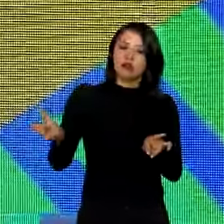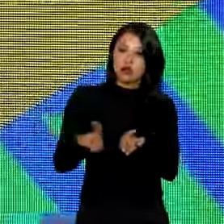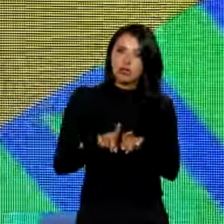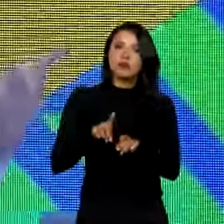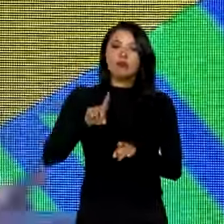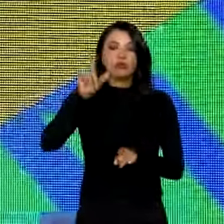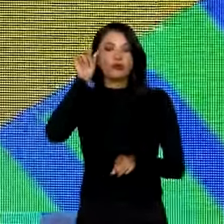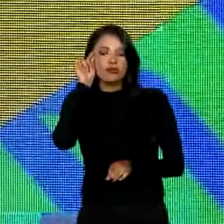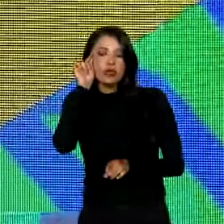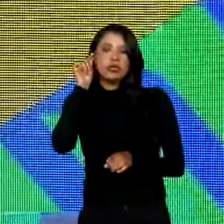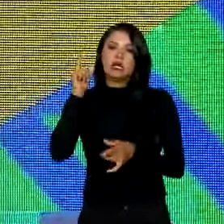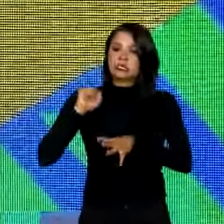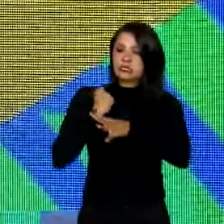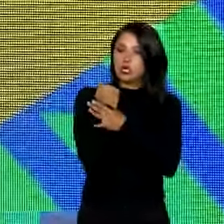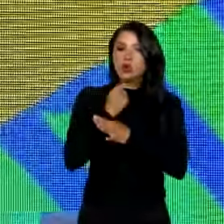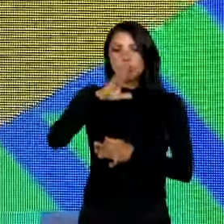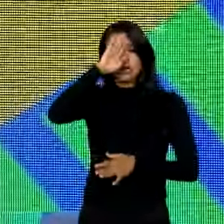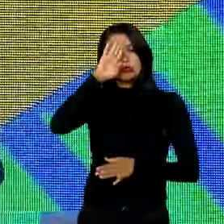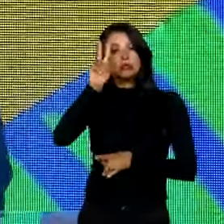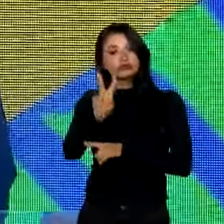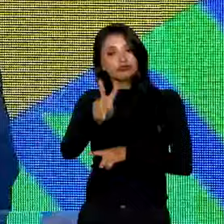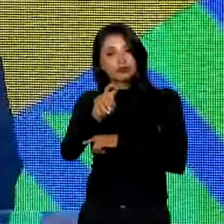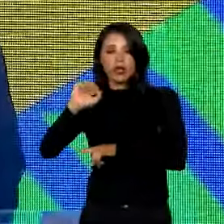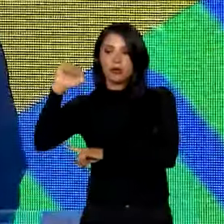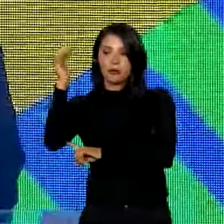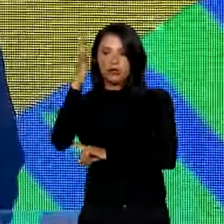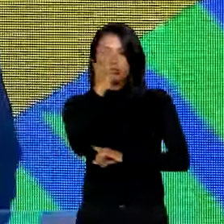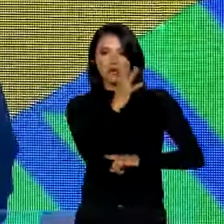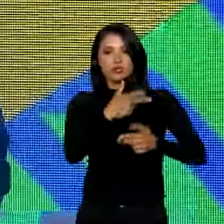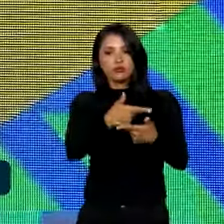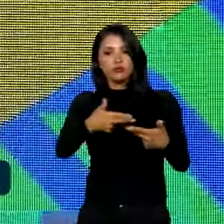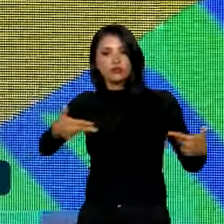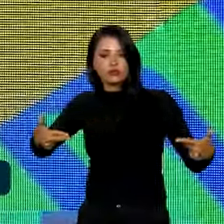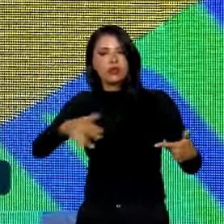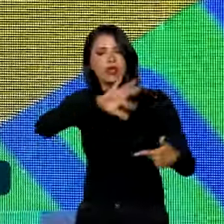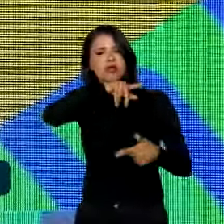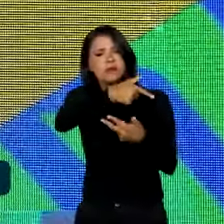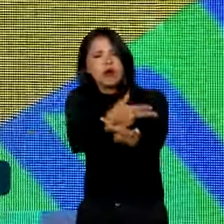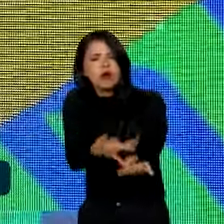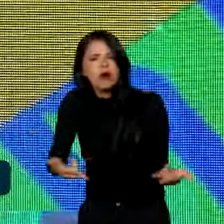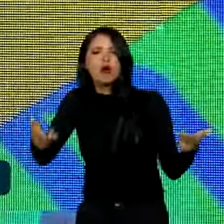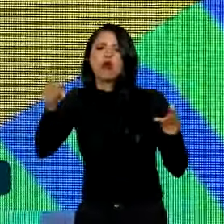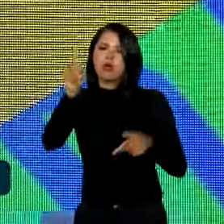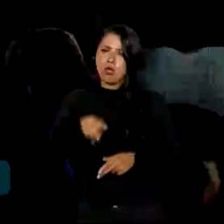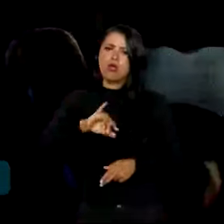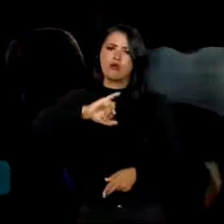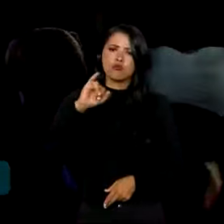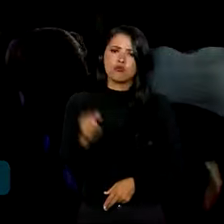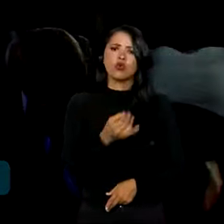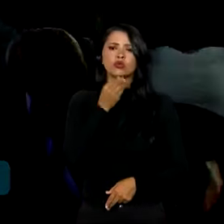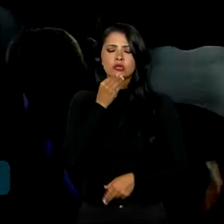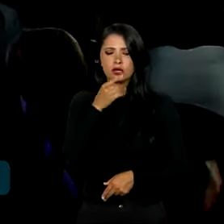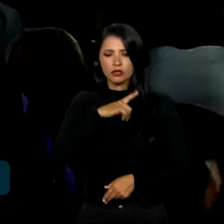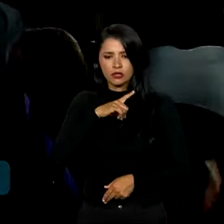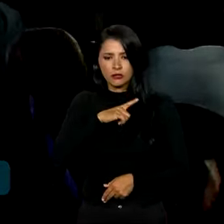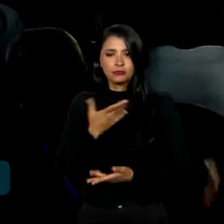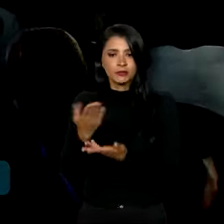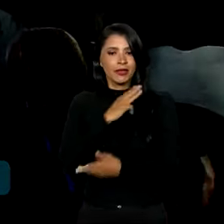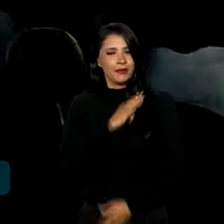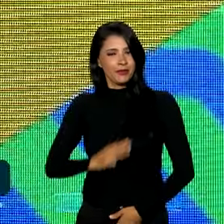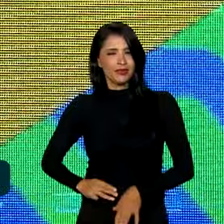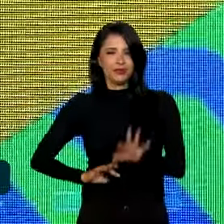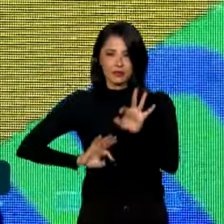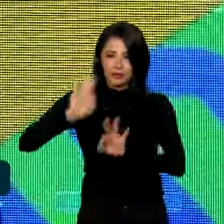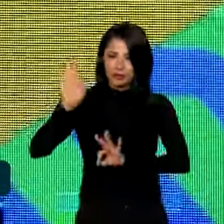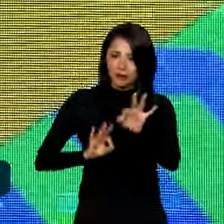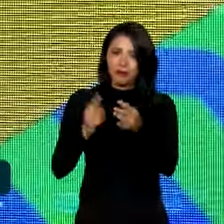alimentar, para preservar a natureza e biodiversidade. Isso significa uma oportunidade. A ministra do